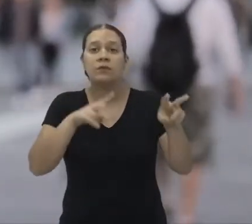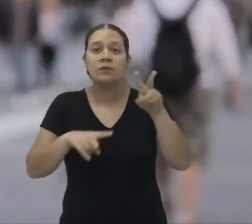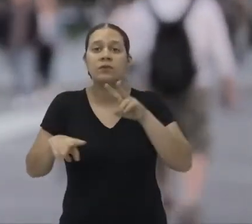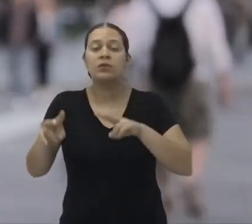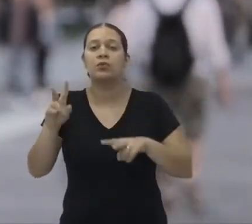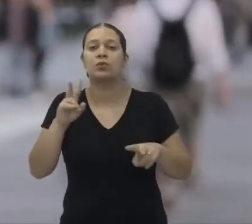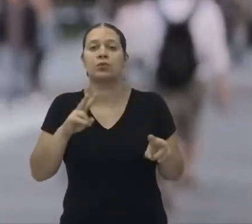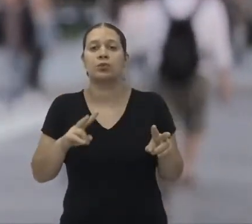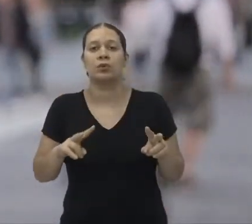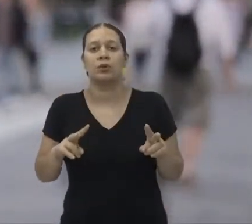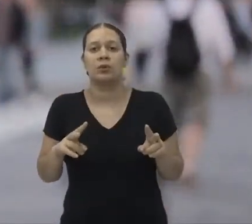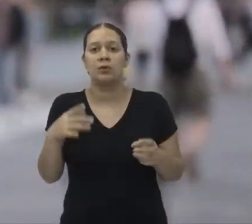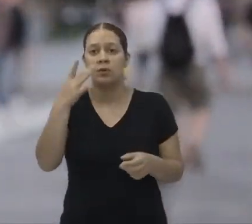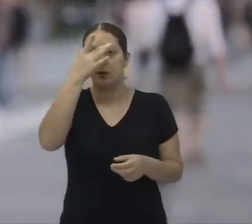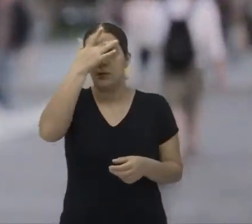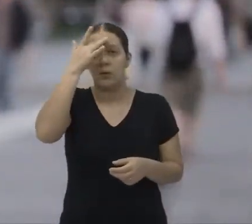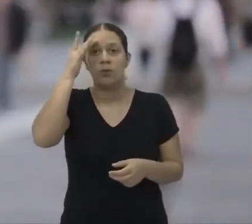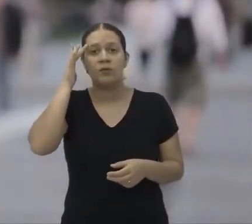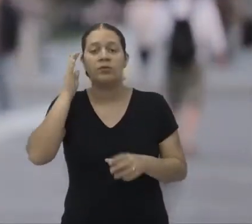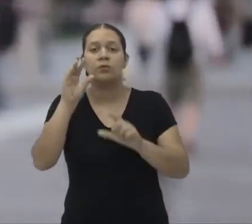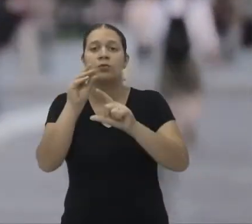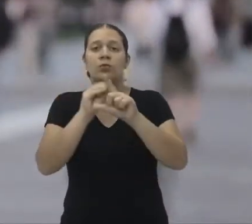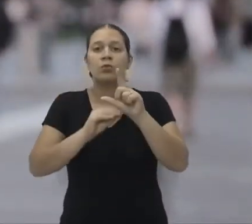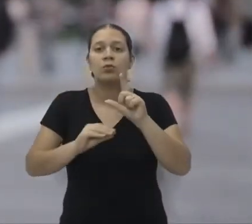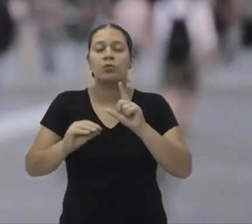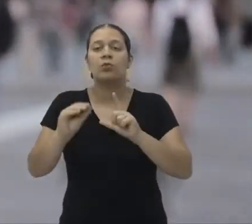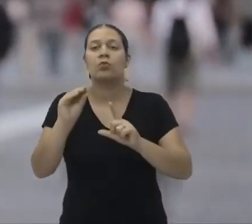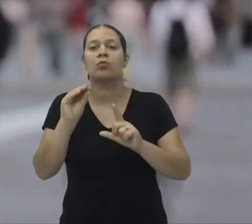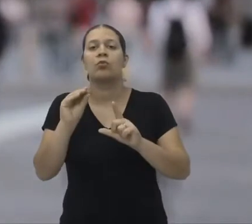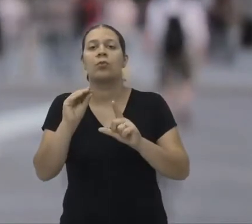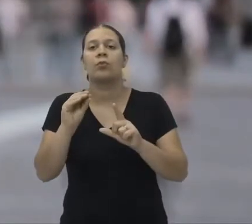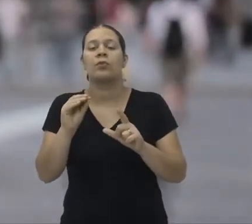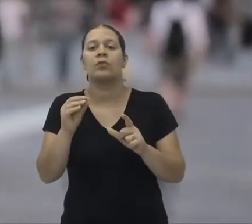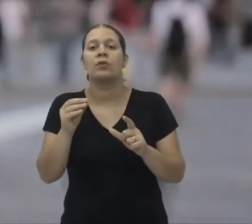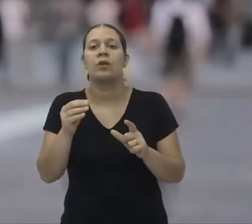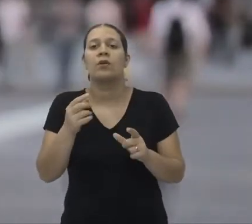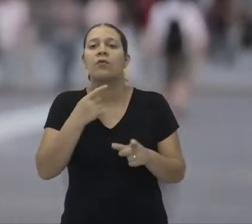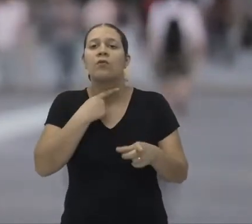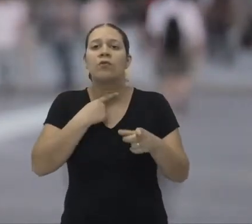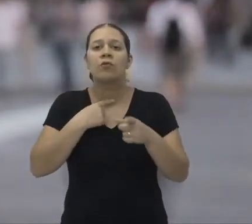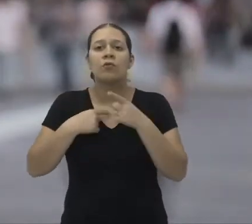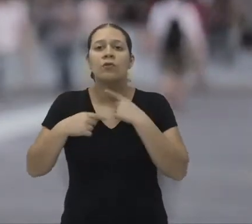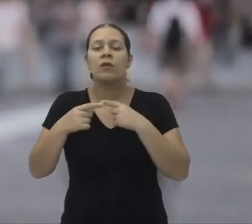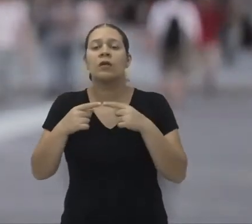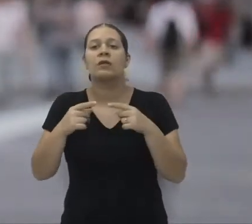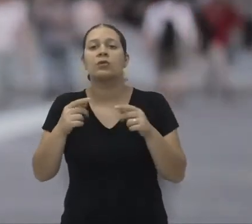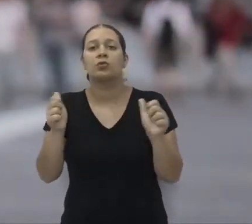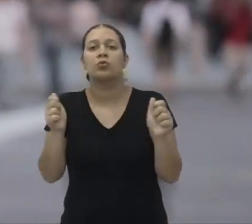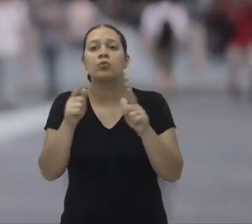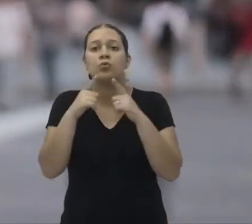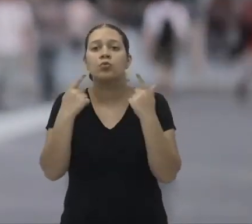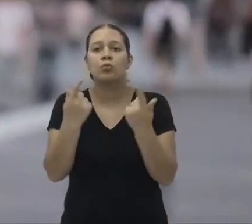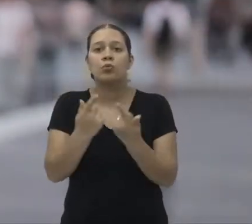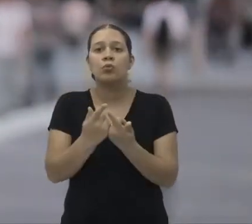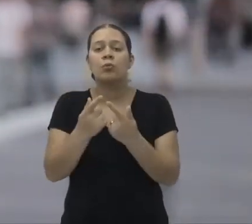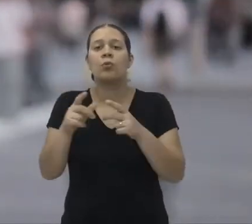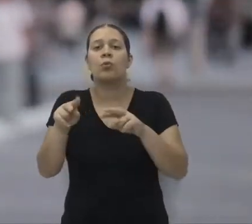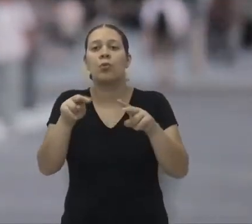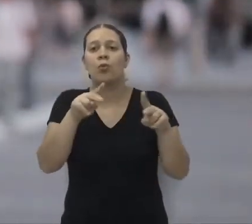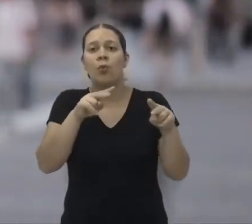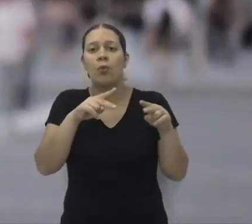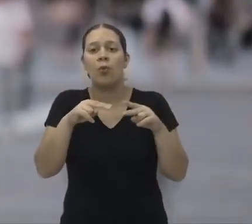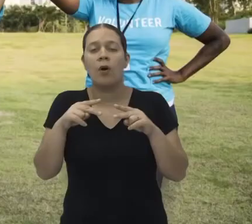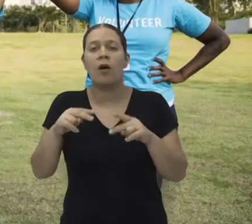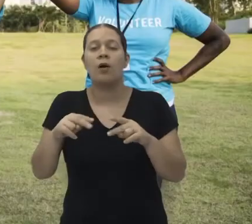muito visível à primeira vista. São pessoas que compartilham algum interesse em comum? Qual é o interesse desse grupo? De que ponto de